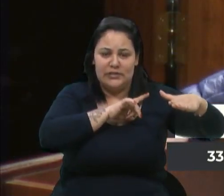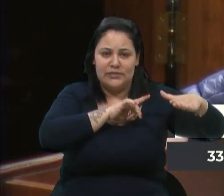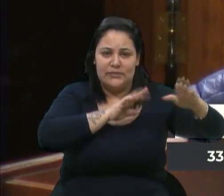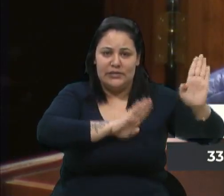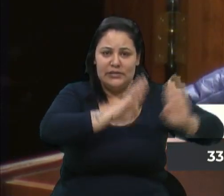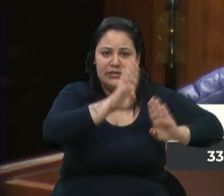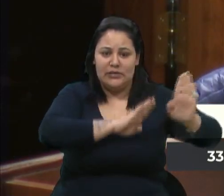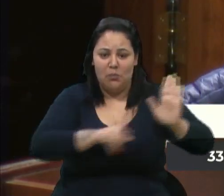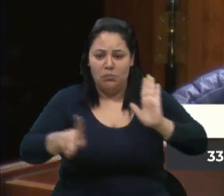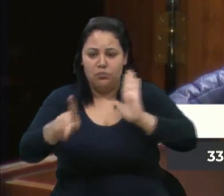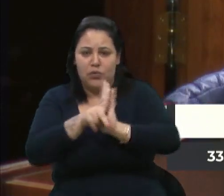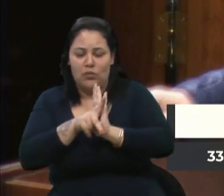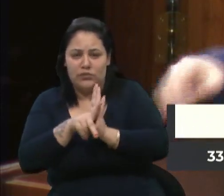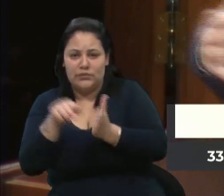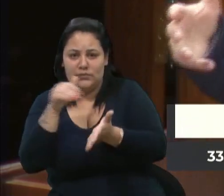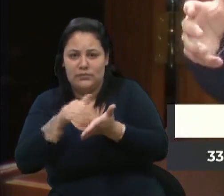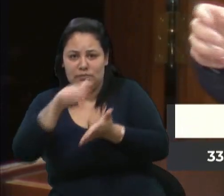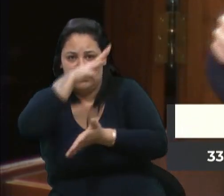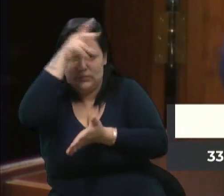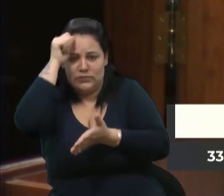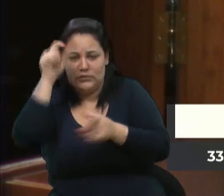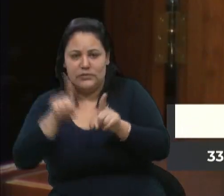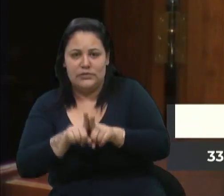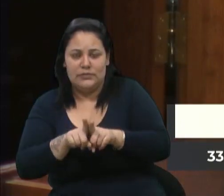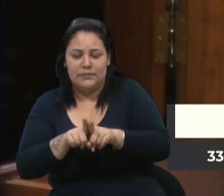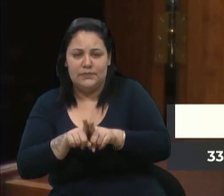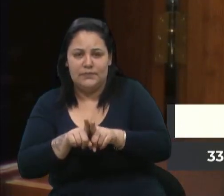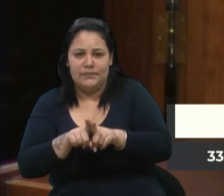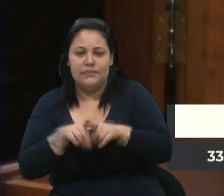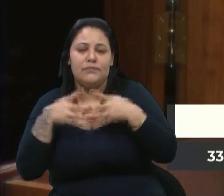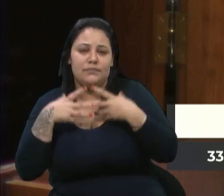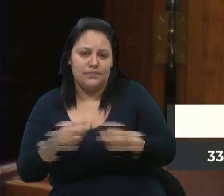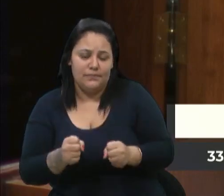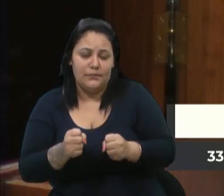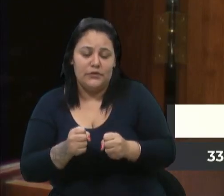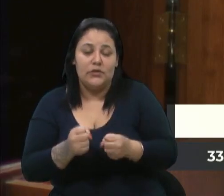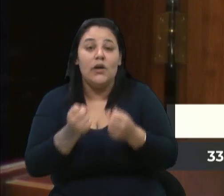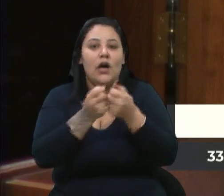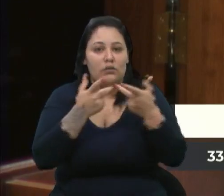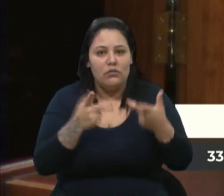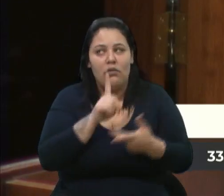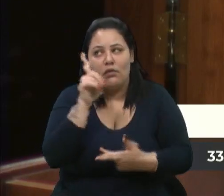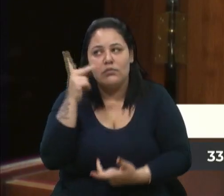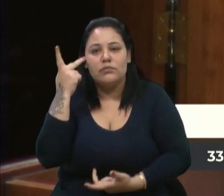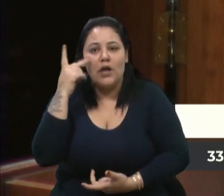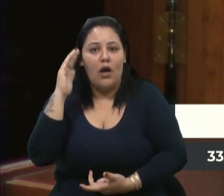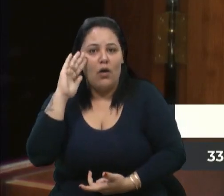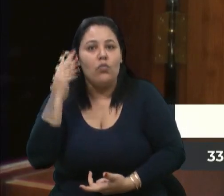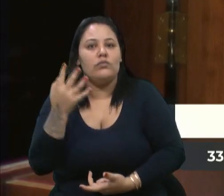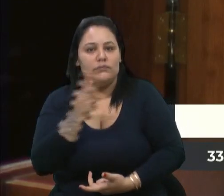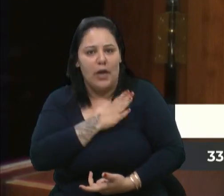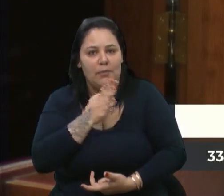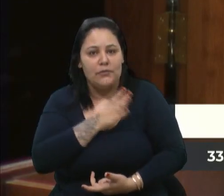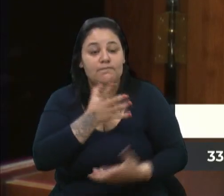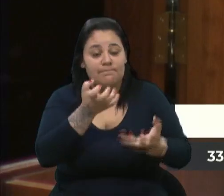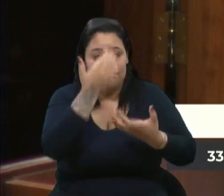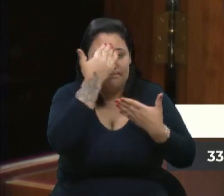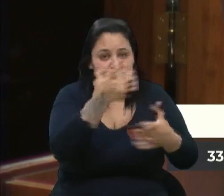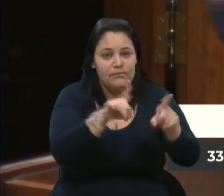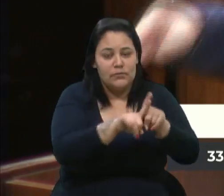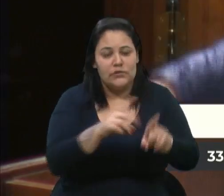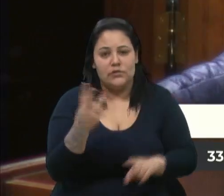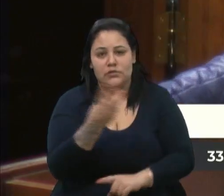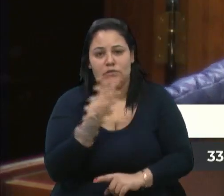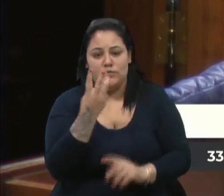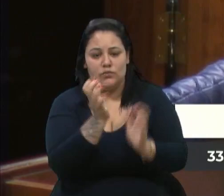município. Então, as coisas acontecem, e quero aqui agradecer também a direção das 3 equipes aqui de Caxias, porque eu